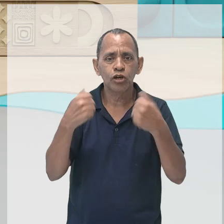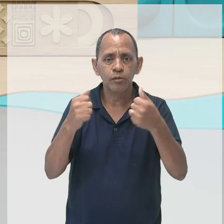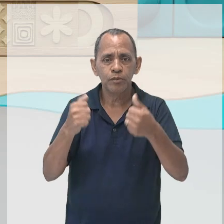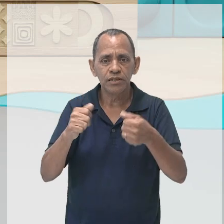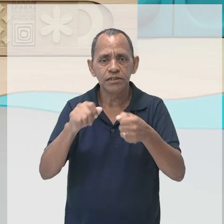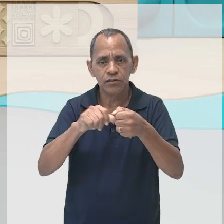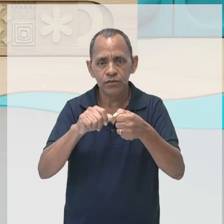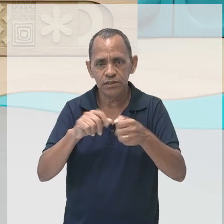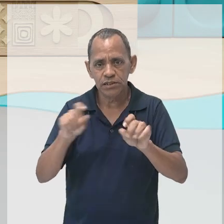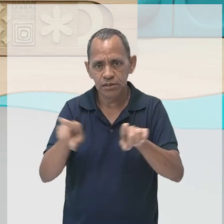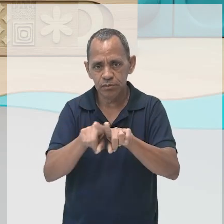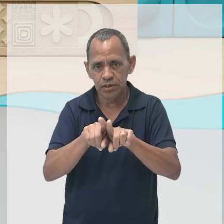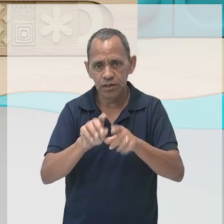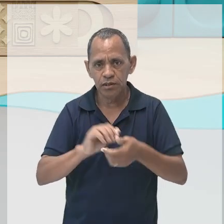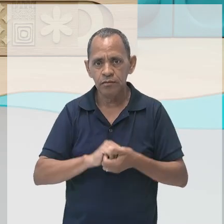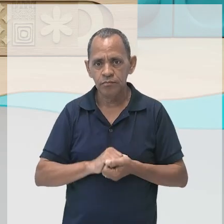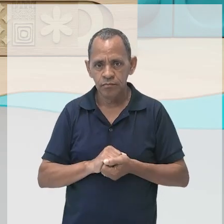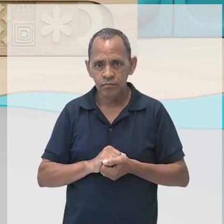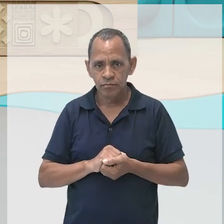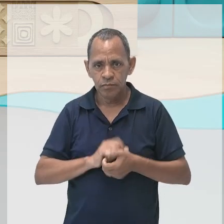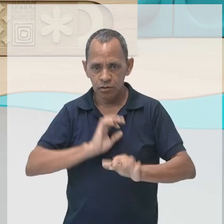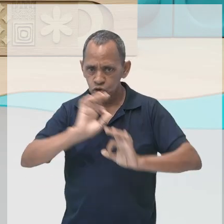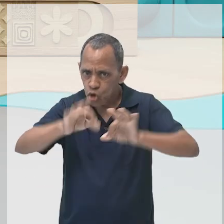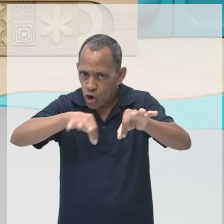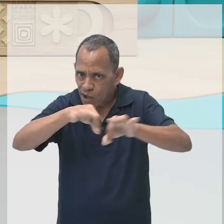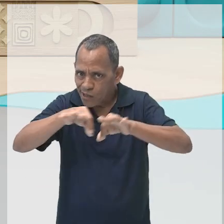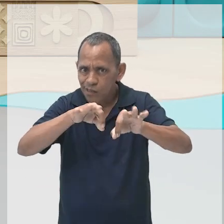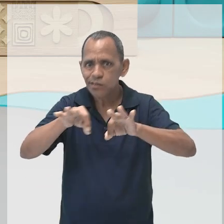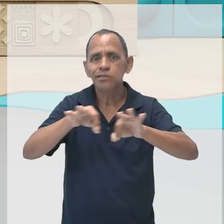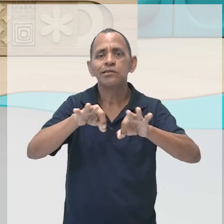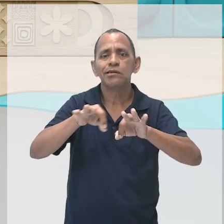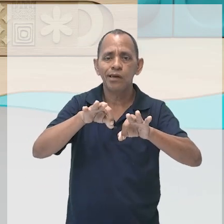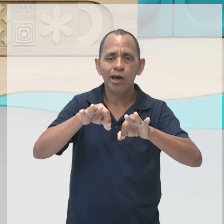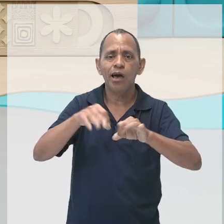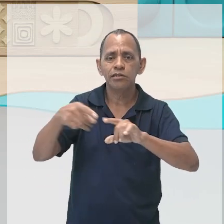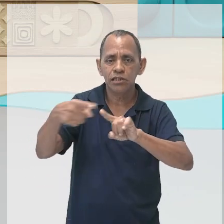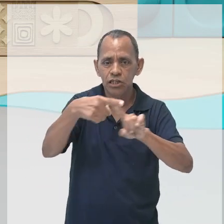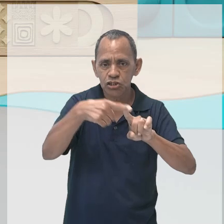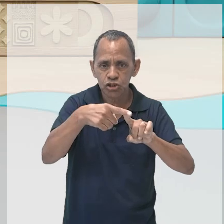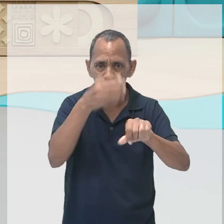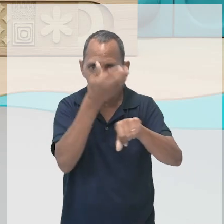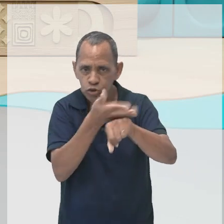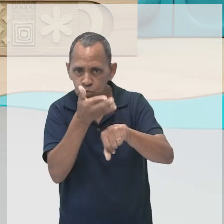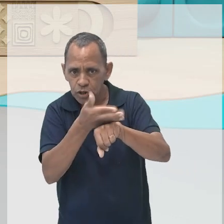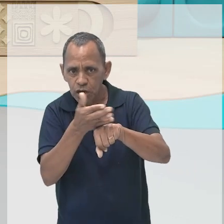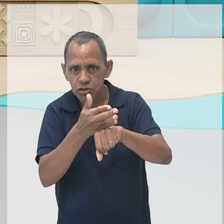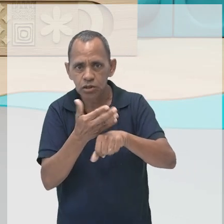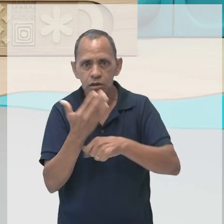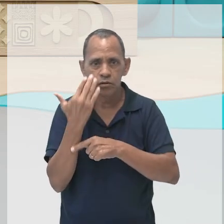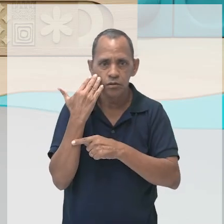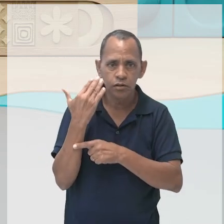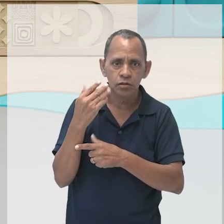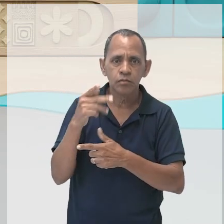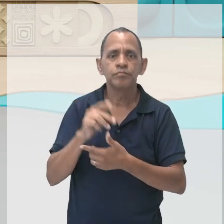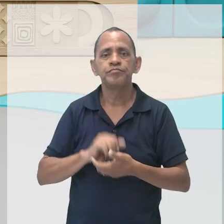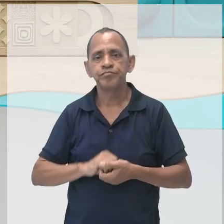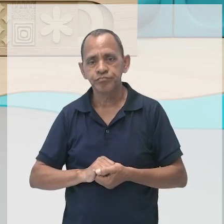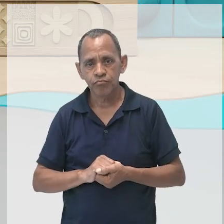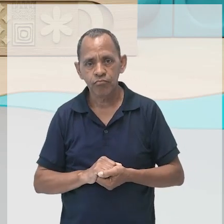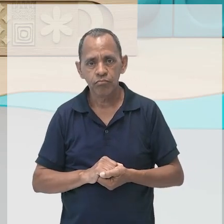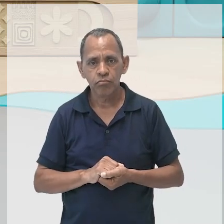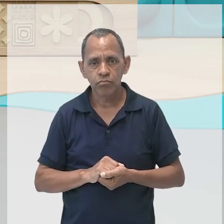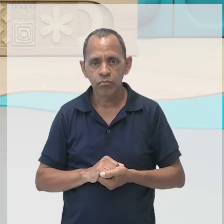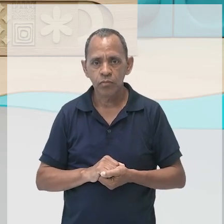aquele treinamento. Então, a quantidade de séries e repetições, elas vão variar de acordo com os seguintes parâmetros. Para quem é